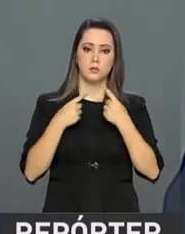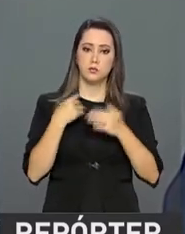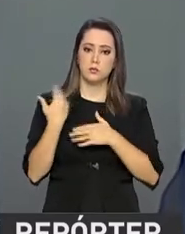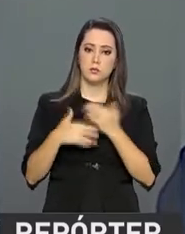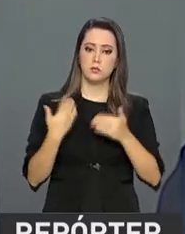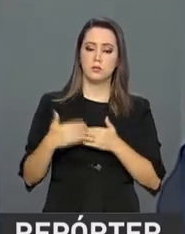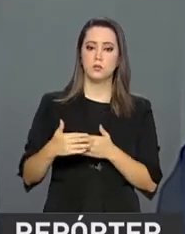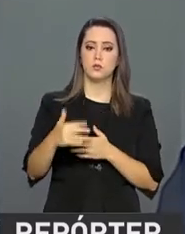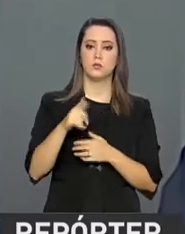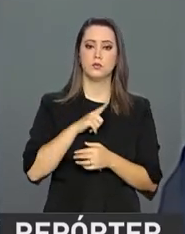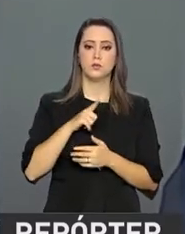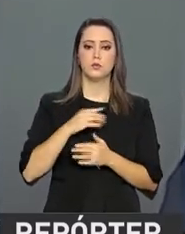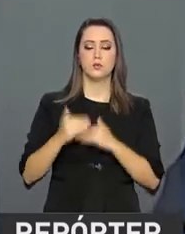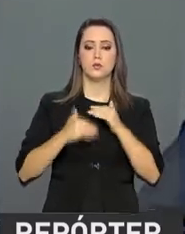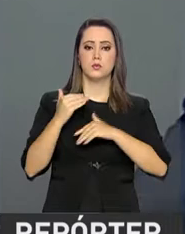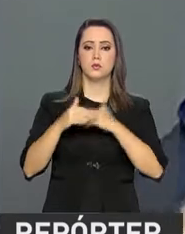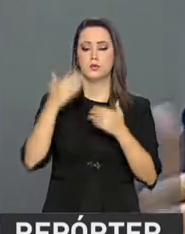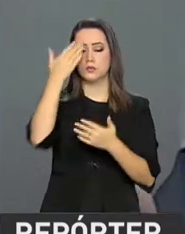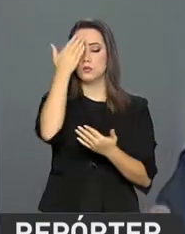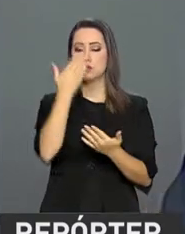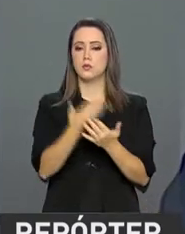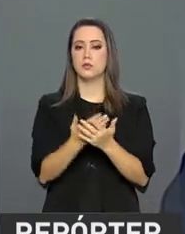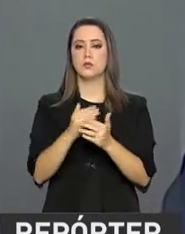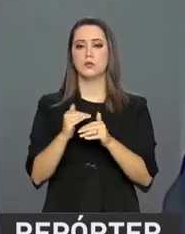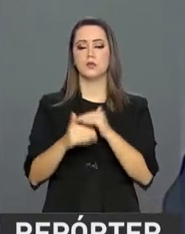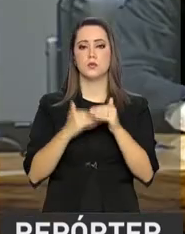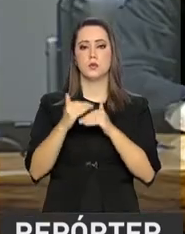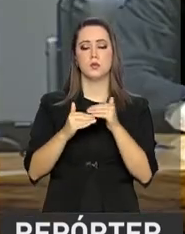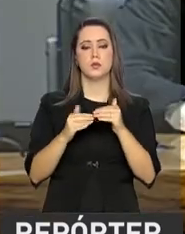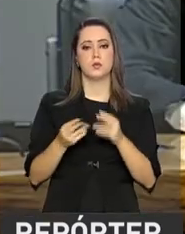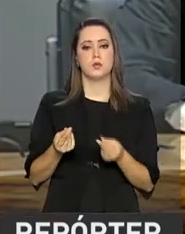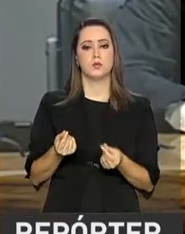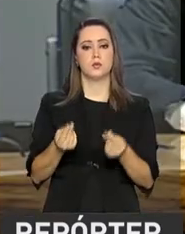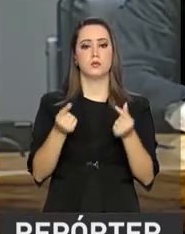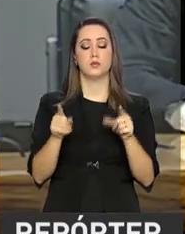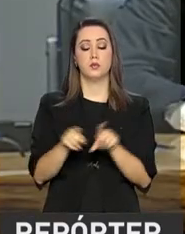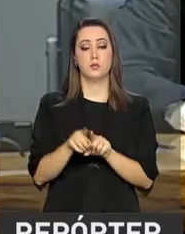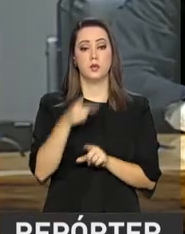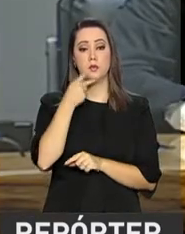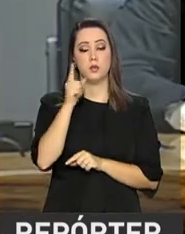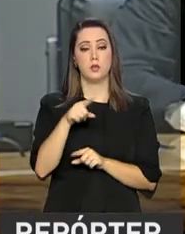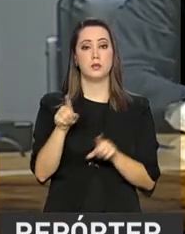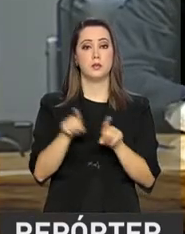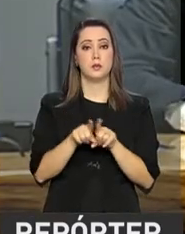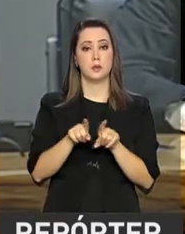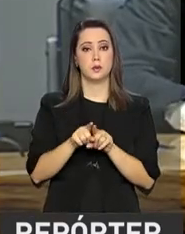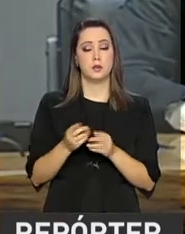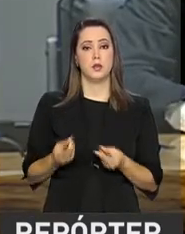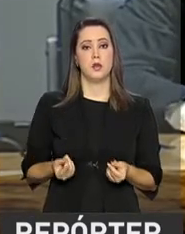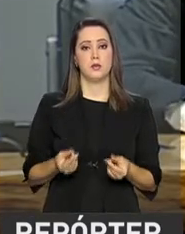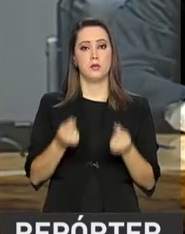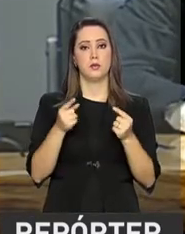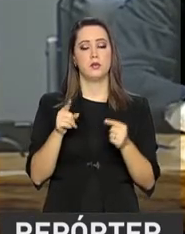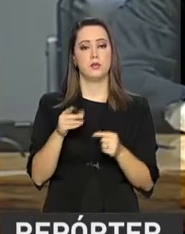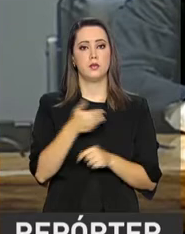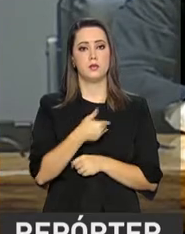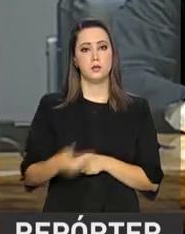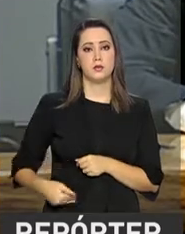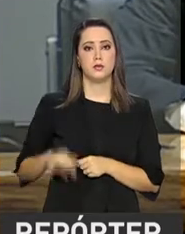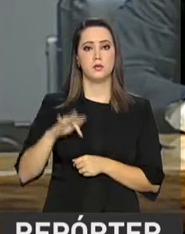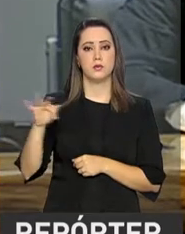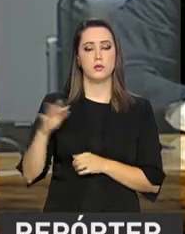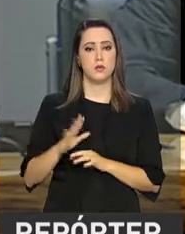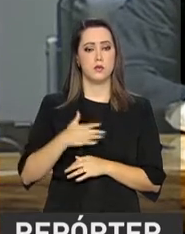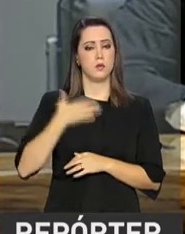andamento o aumento muito grande da confiança o momento o ministro destacou ainda que a arrecadação federal tem surpreendido